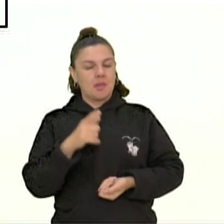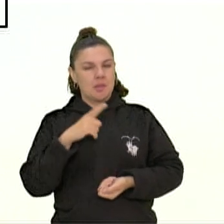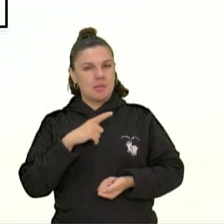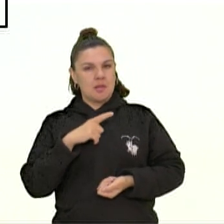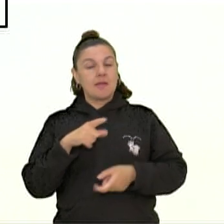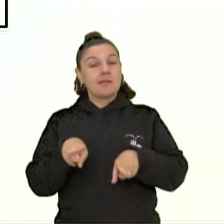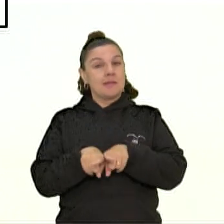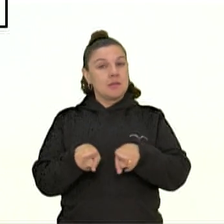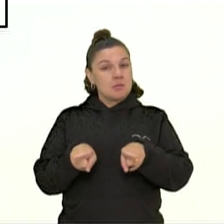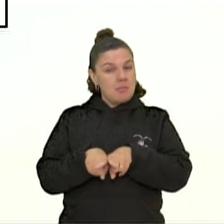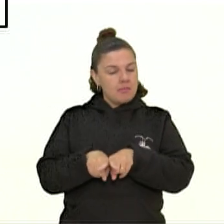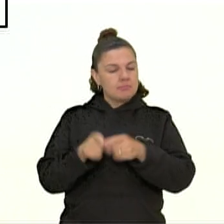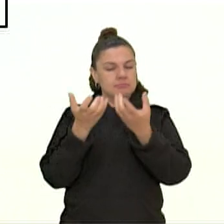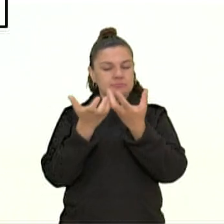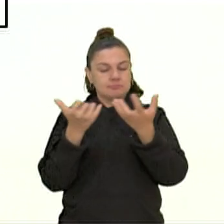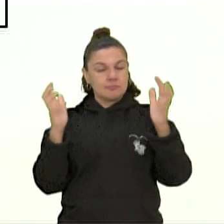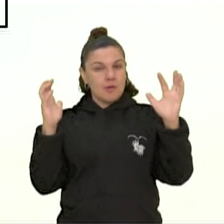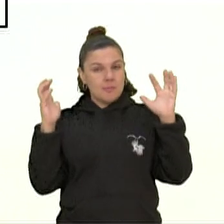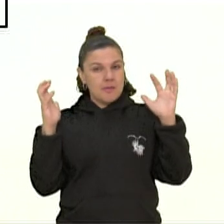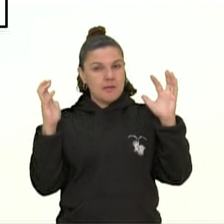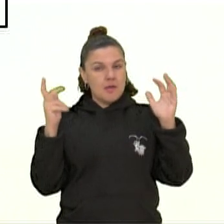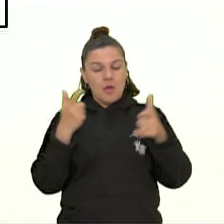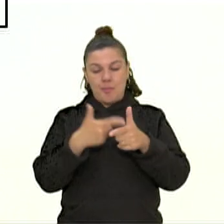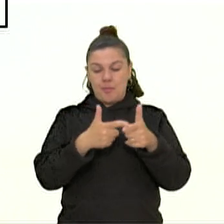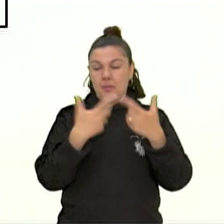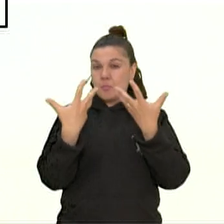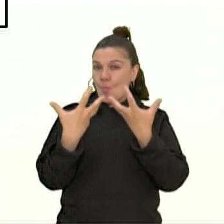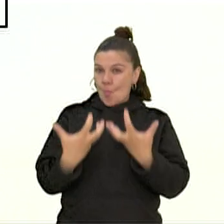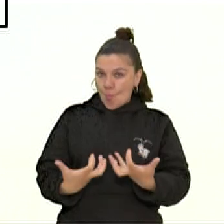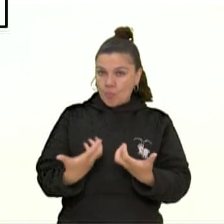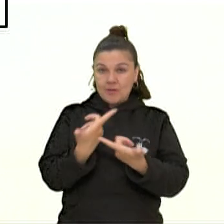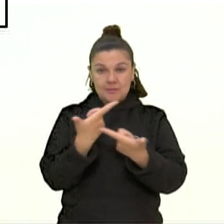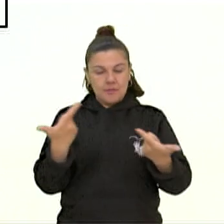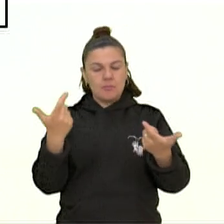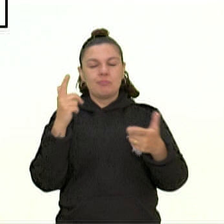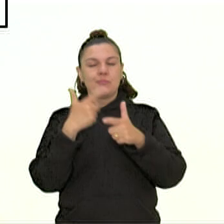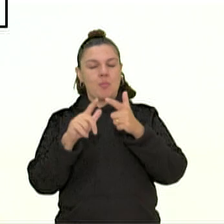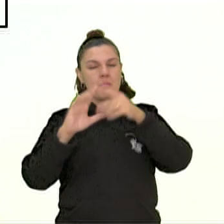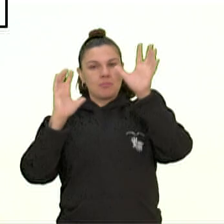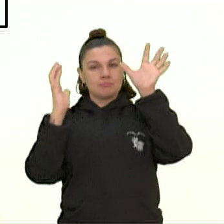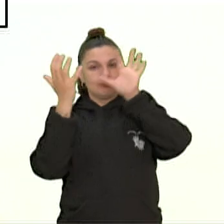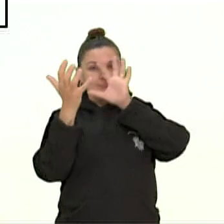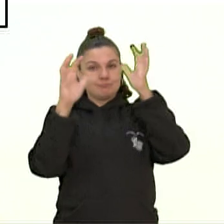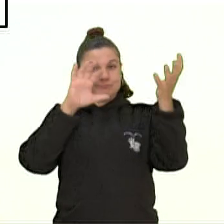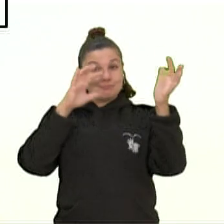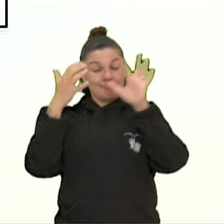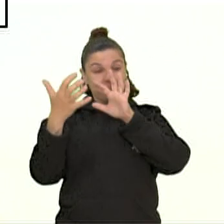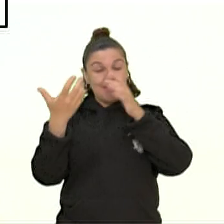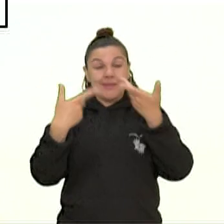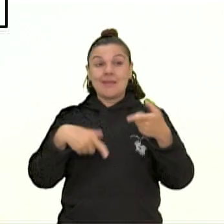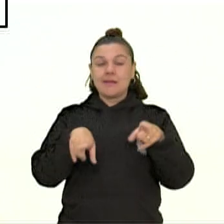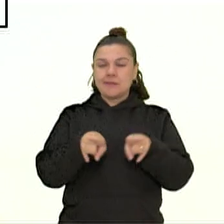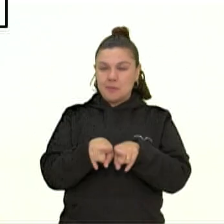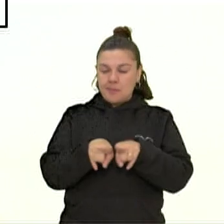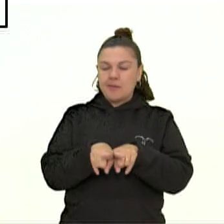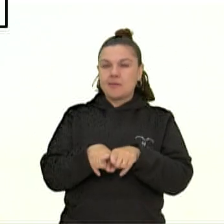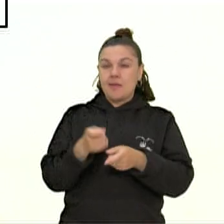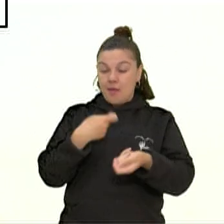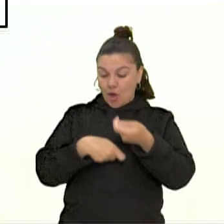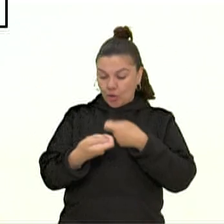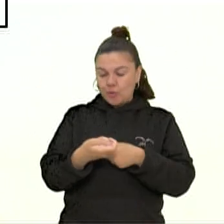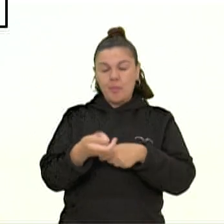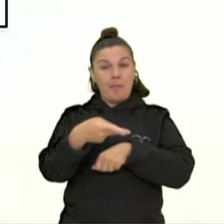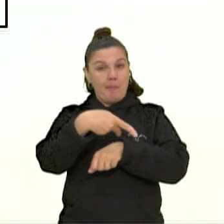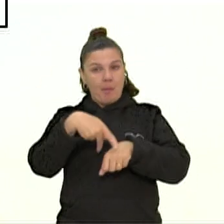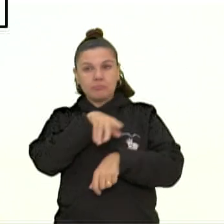refugiados ambientais também, que enfrentam secas e outros fenômenos climáticos, e refugiados econômicos também. A economia